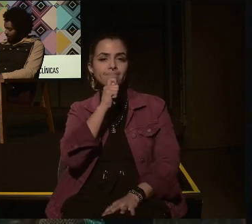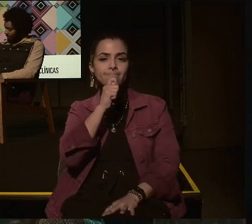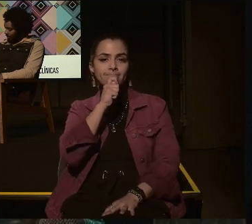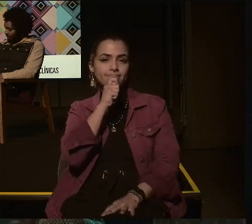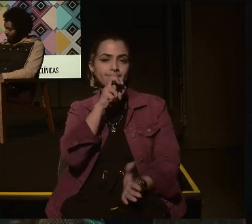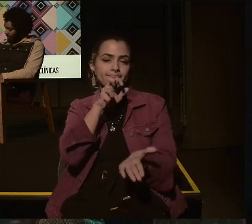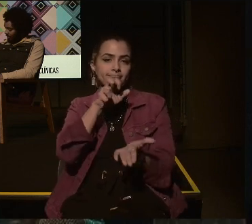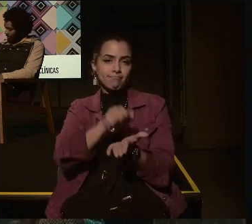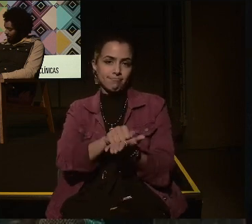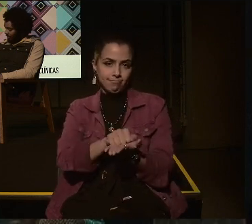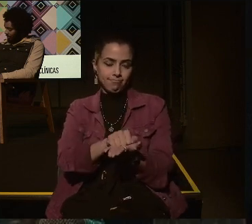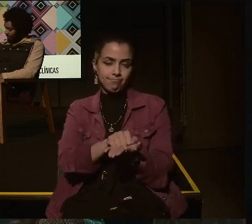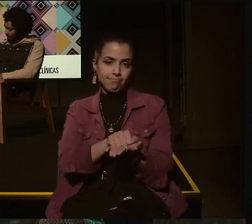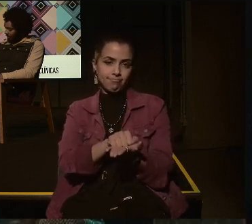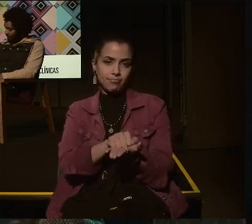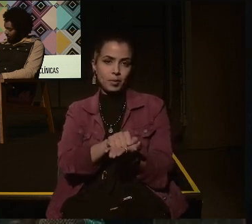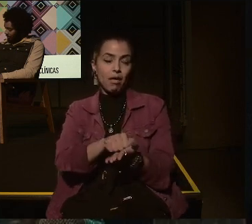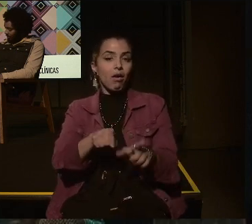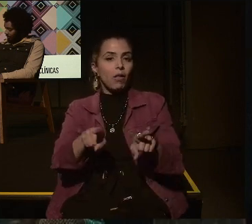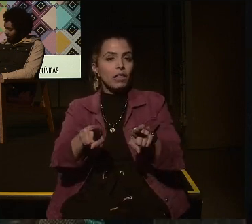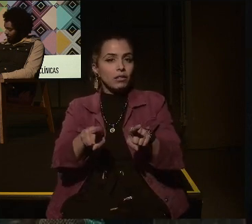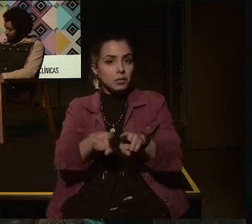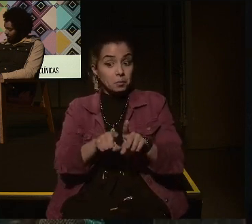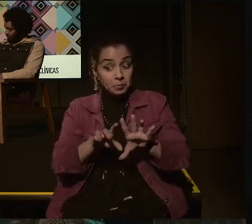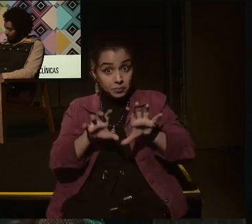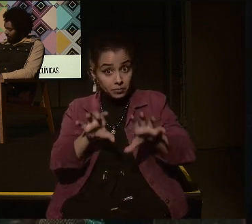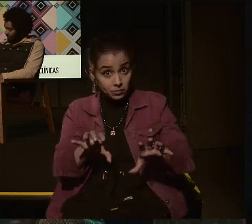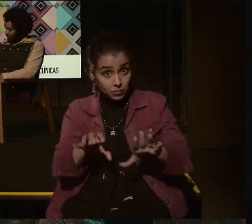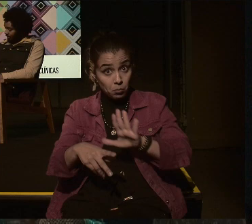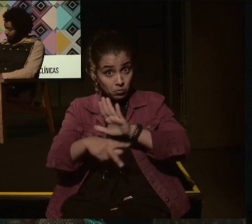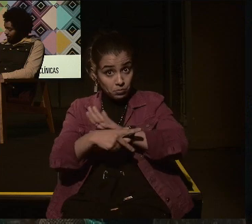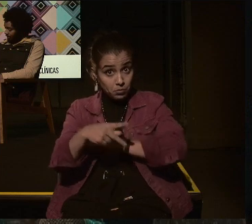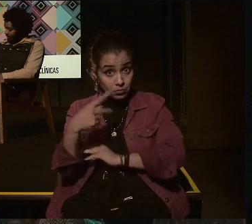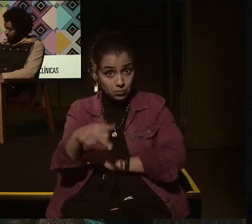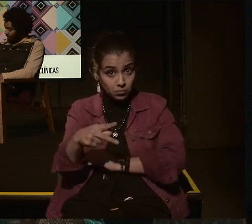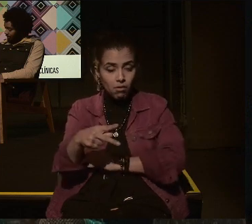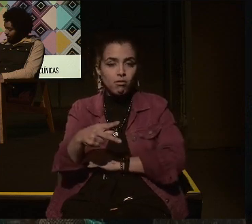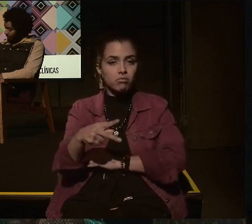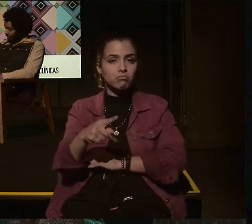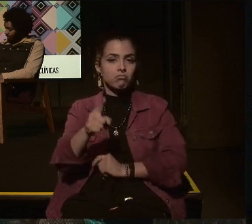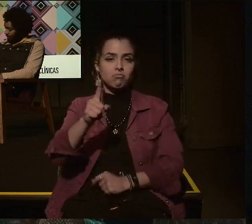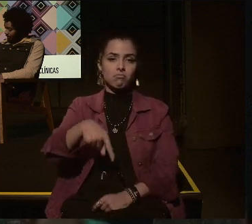gratificando. E que isso são